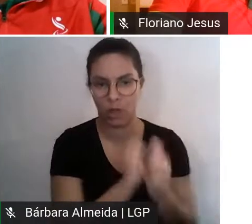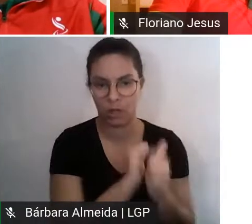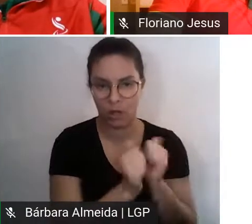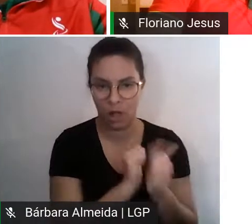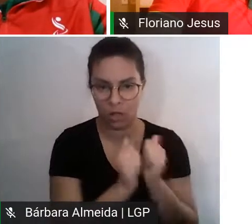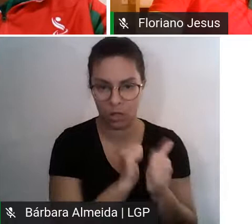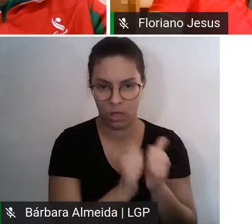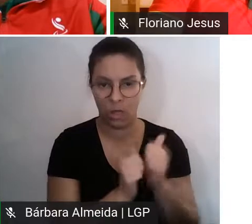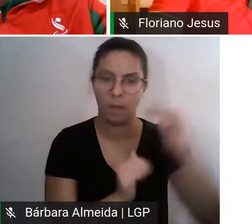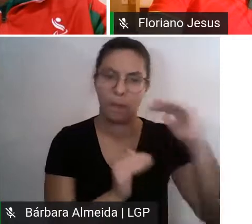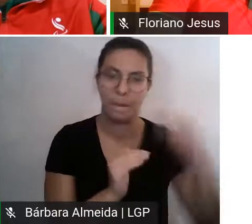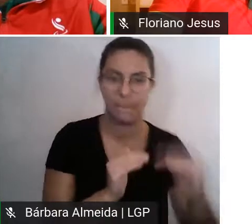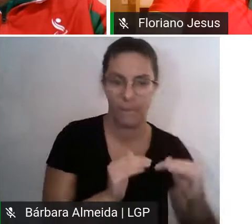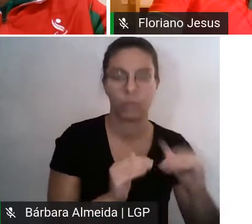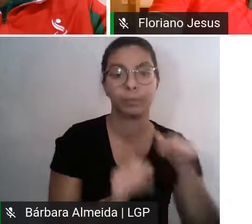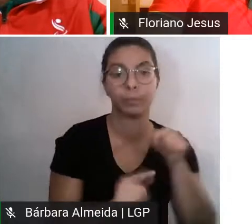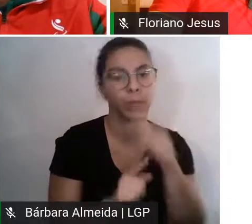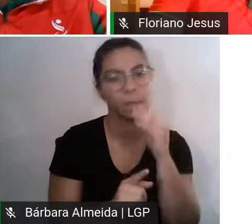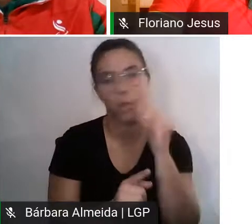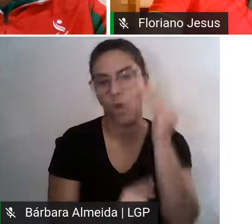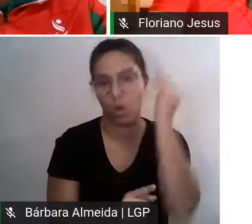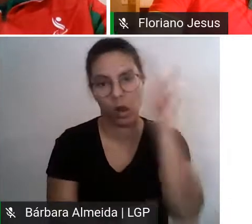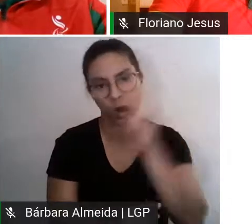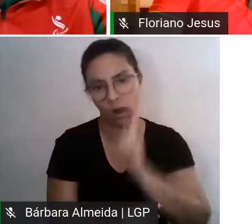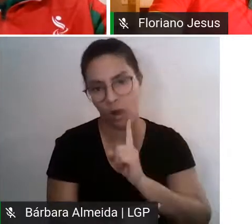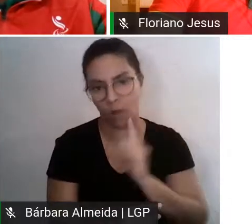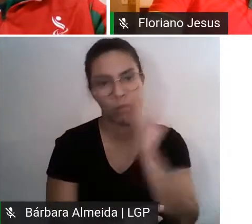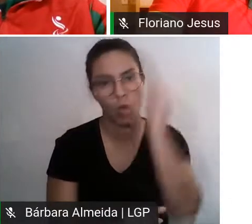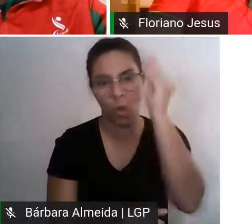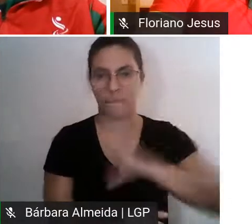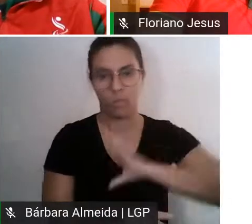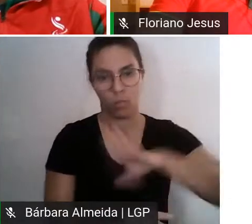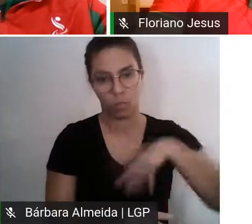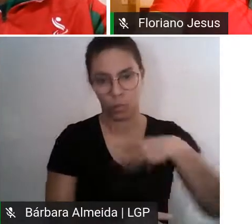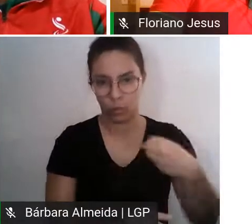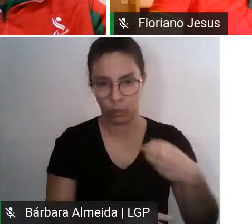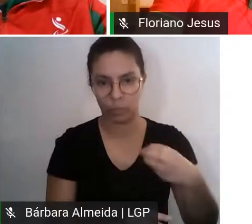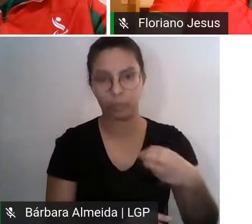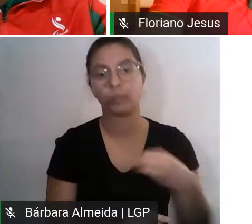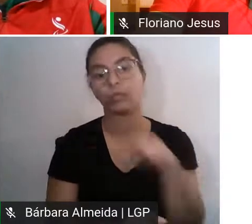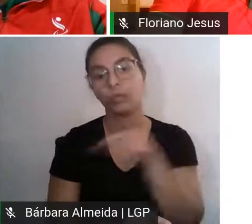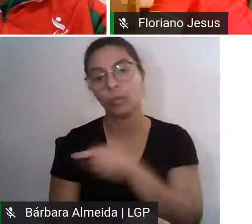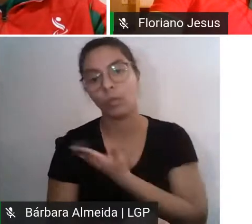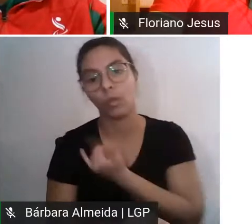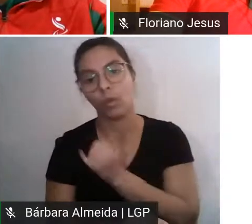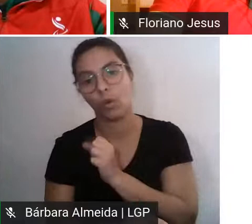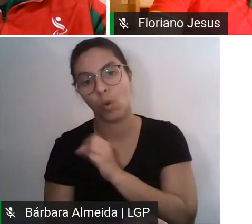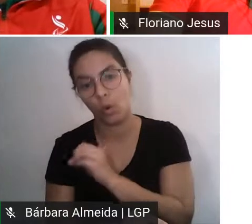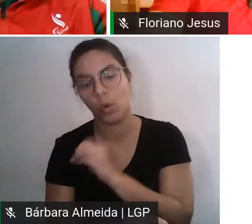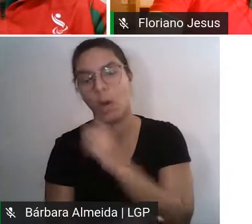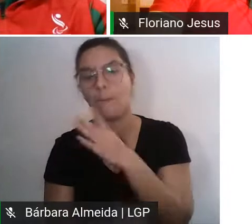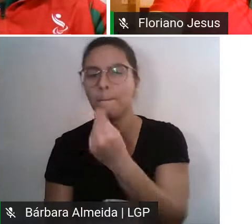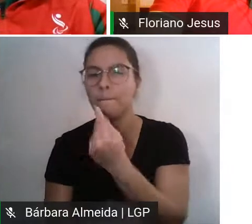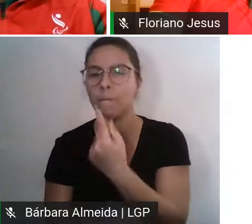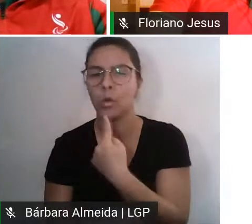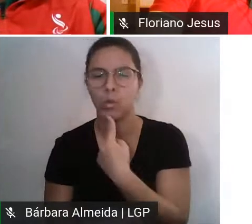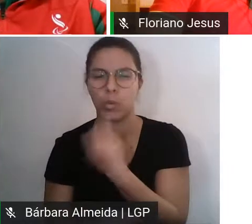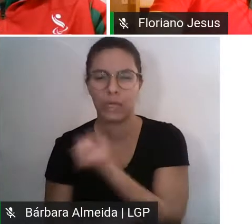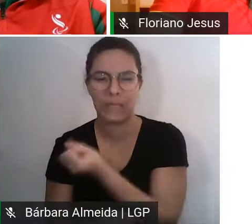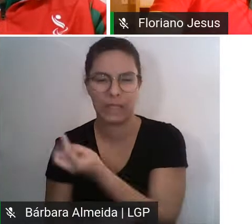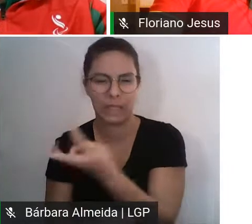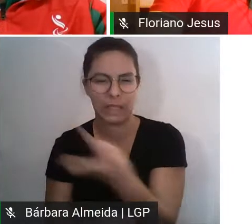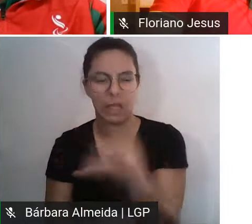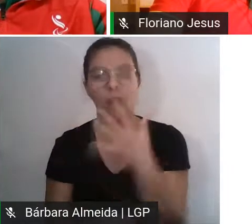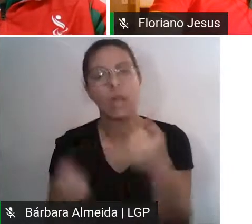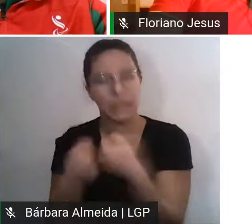já está entre as melhores do mundo. A classe do Diogo tem muitos atletas, é muito competitiva,